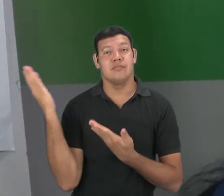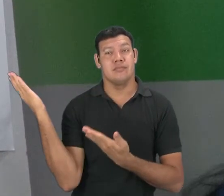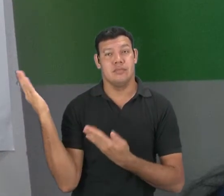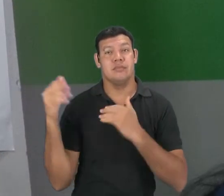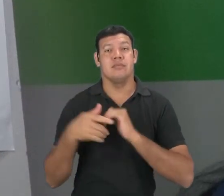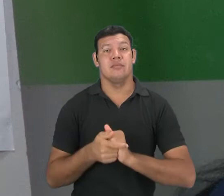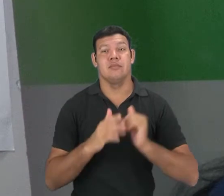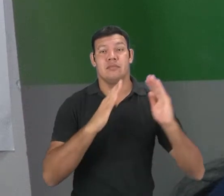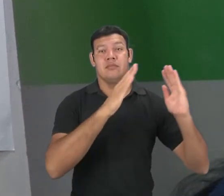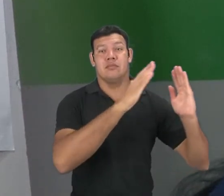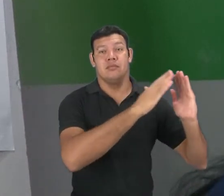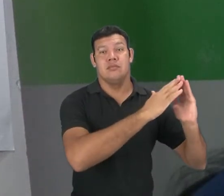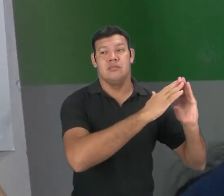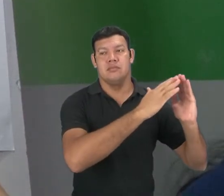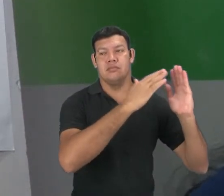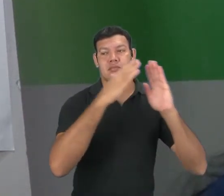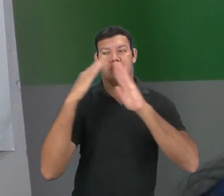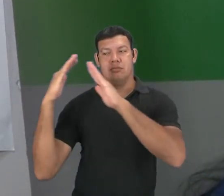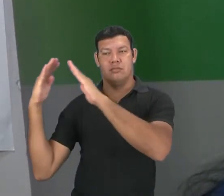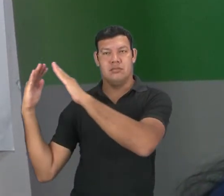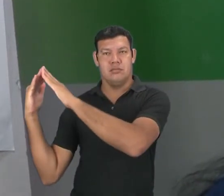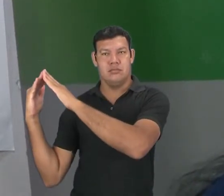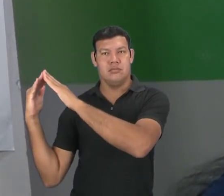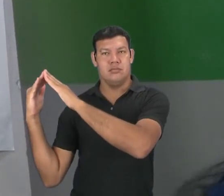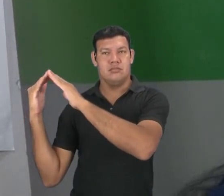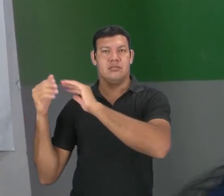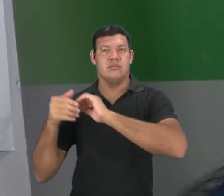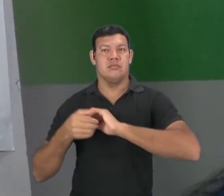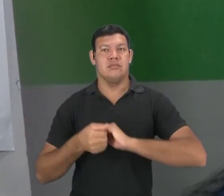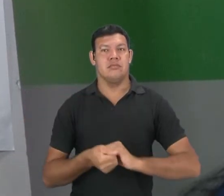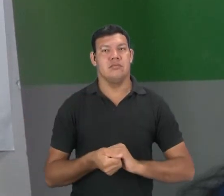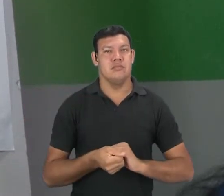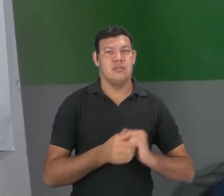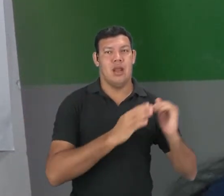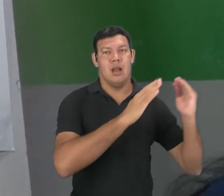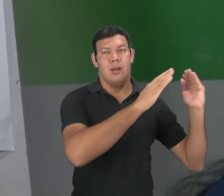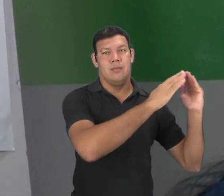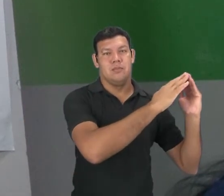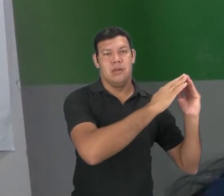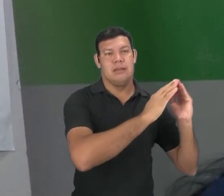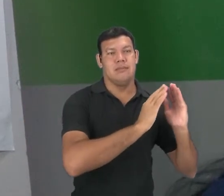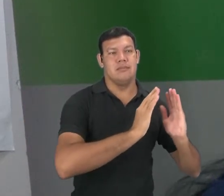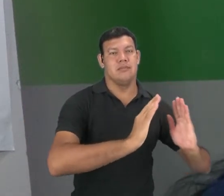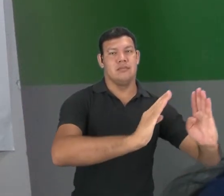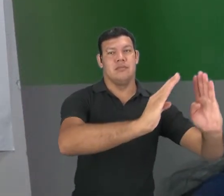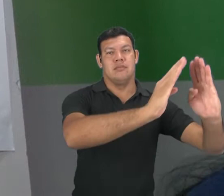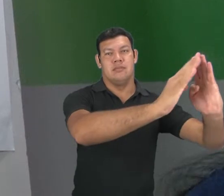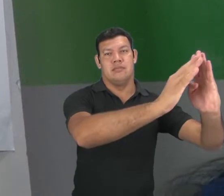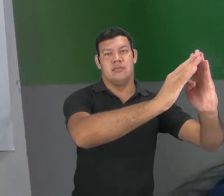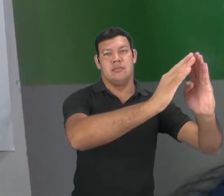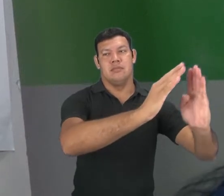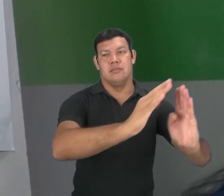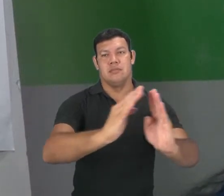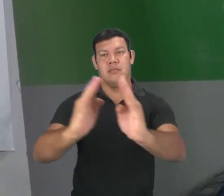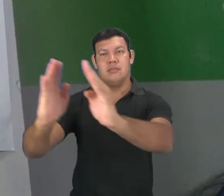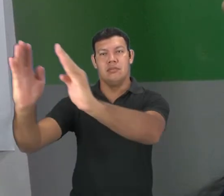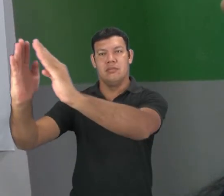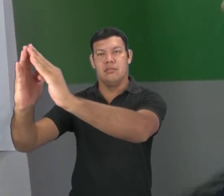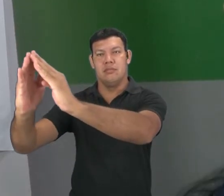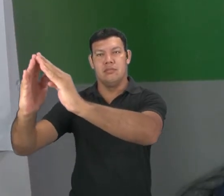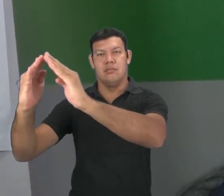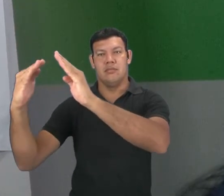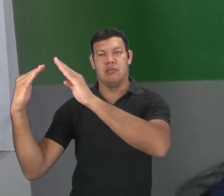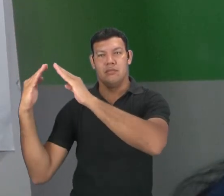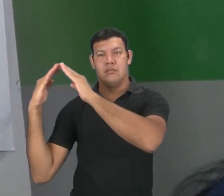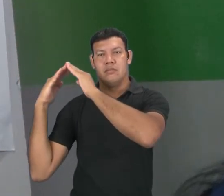as casas estão mais distantes umas das outras. Essa imagem aqui serve para nós entendermos um pouco esse processo aí,